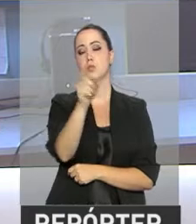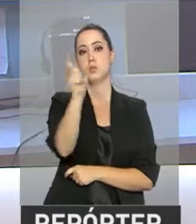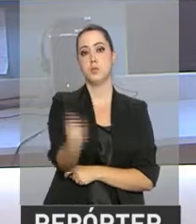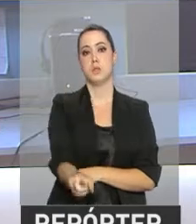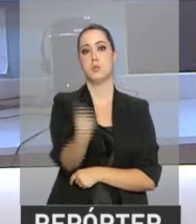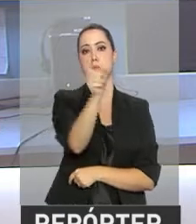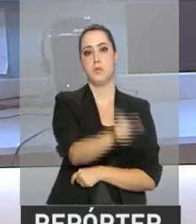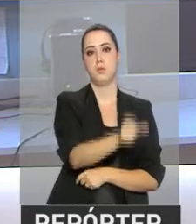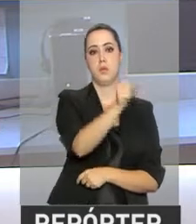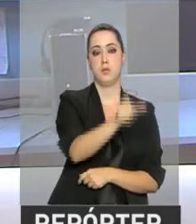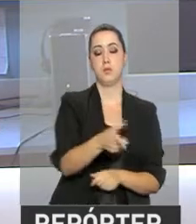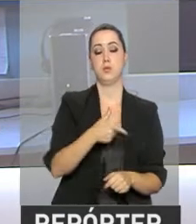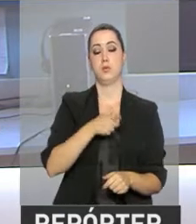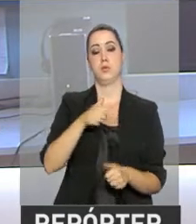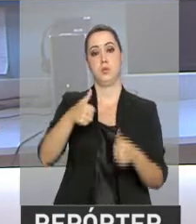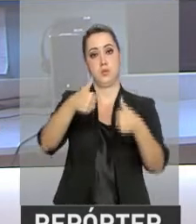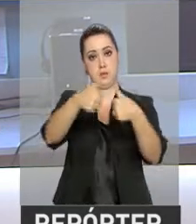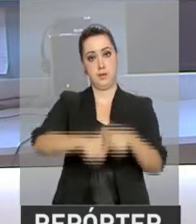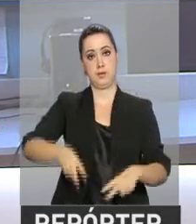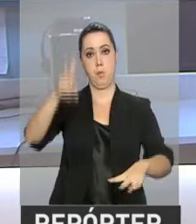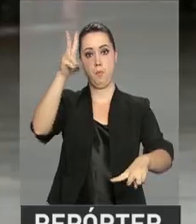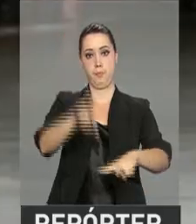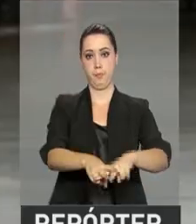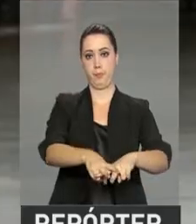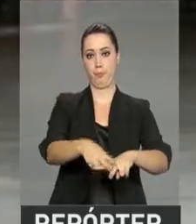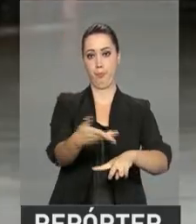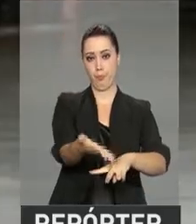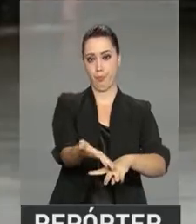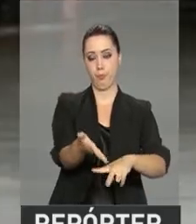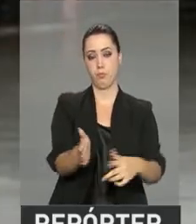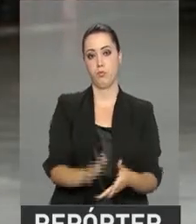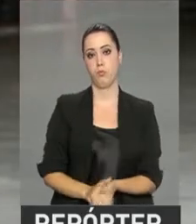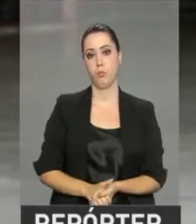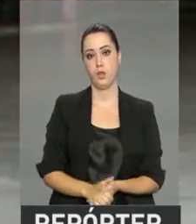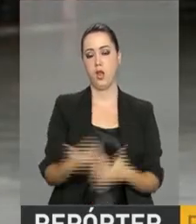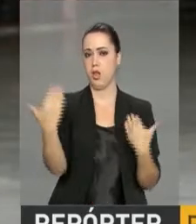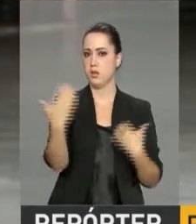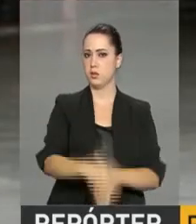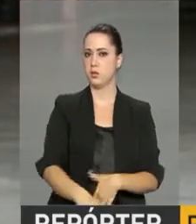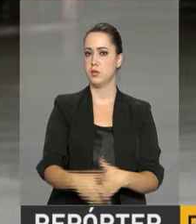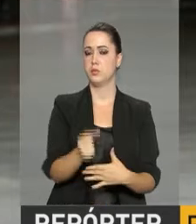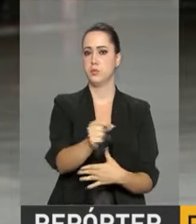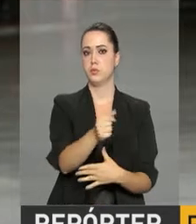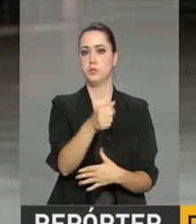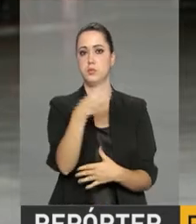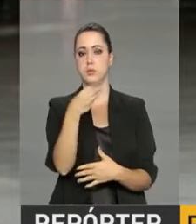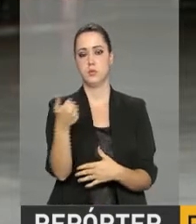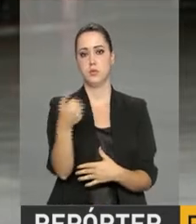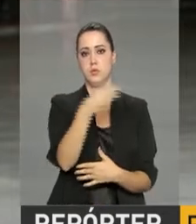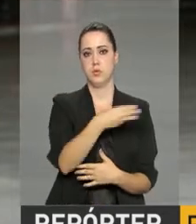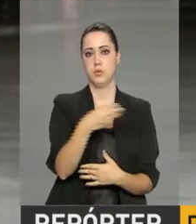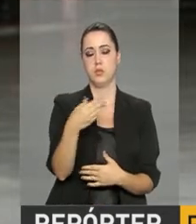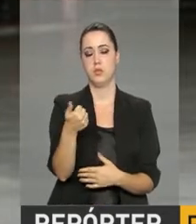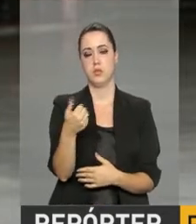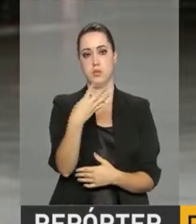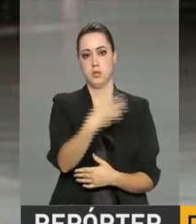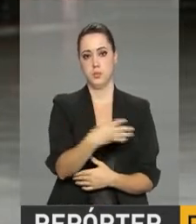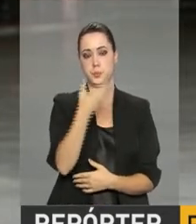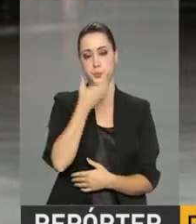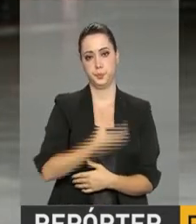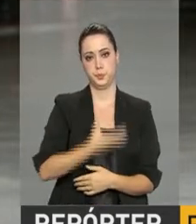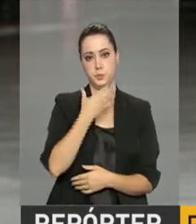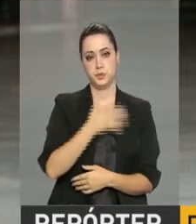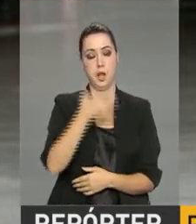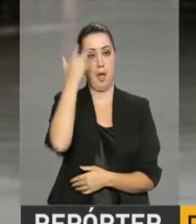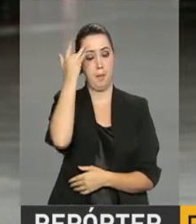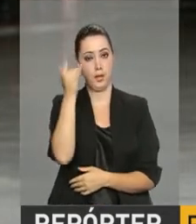presas paulo de hoje tem os detalhes as provas foram adiadas para os dias 13 e 14 de dezembro ou seja